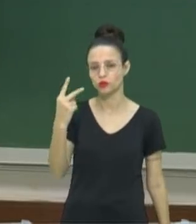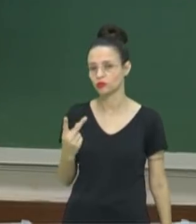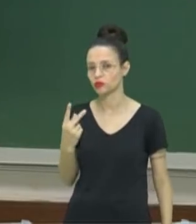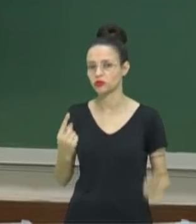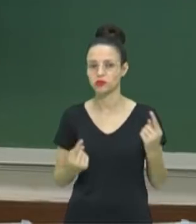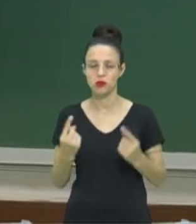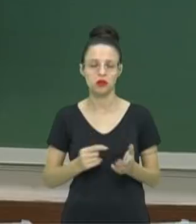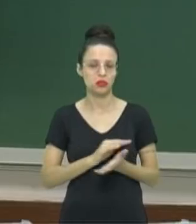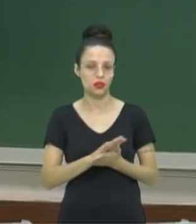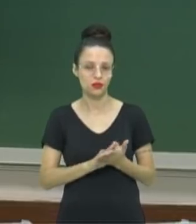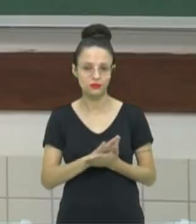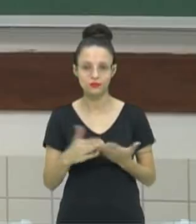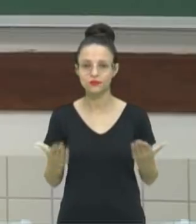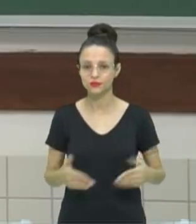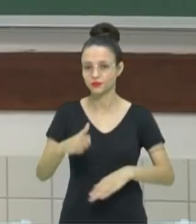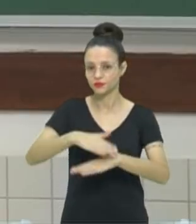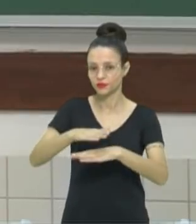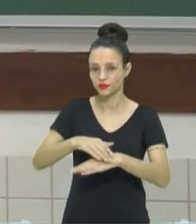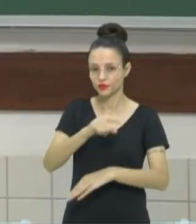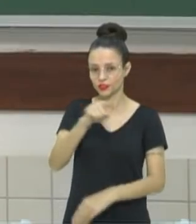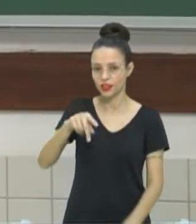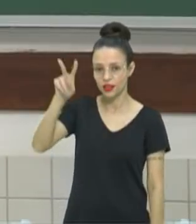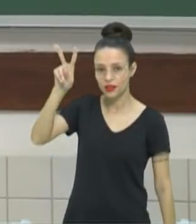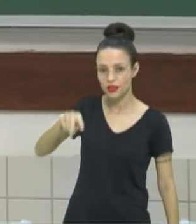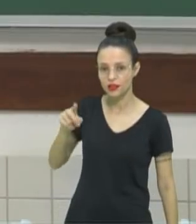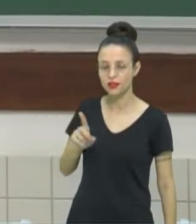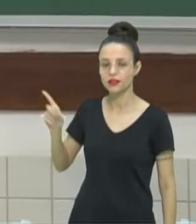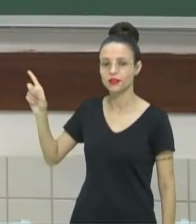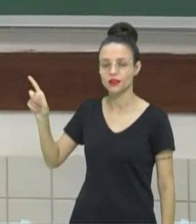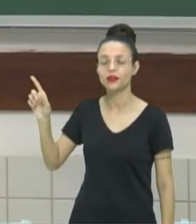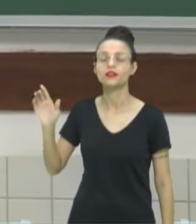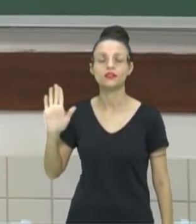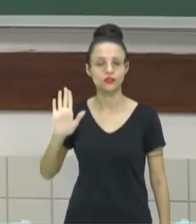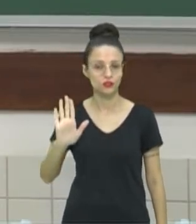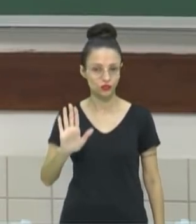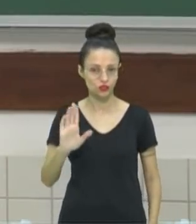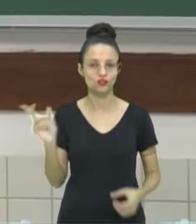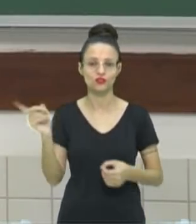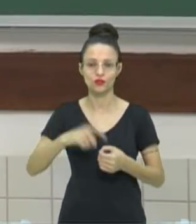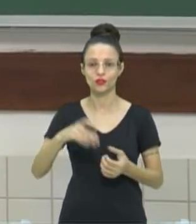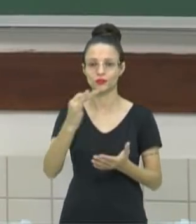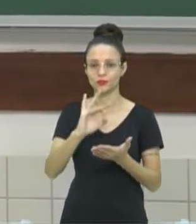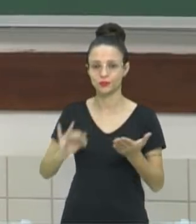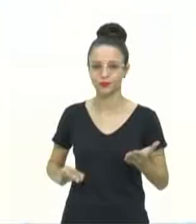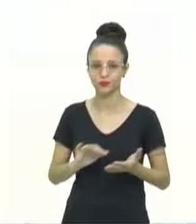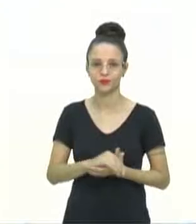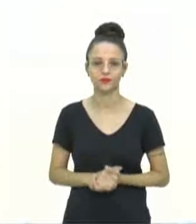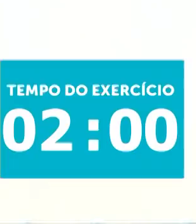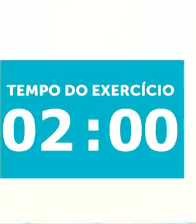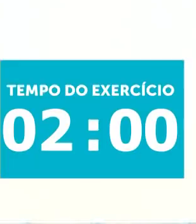duas, se não é nenhuma. Façam a leitura dessa primeira parte que a gente falou, e a gente já volta para corrigir.